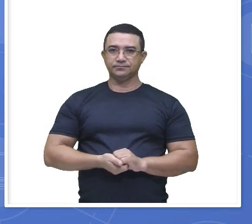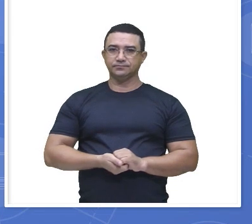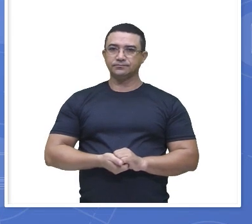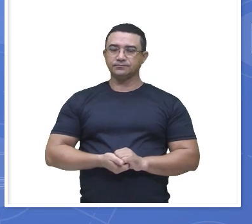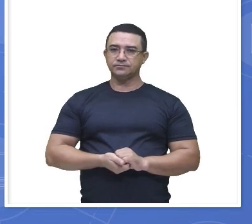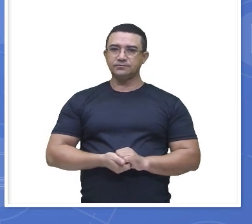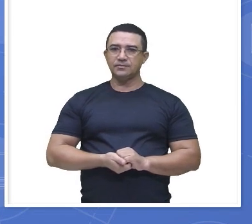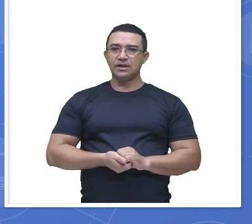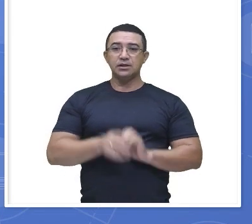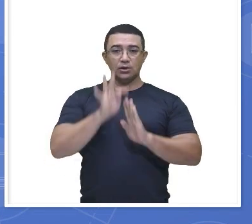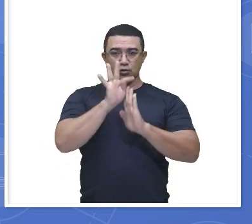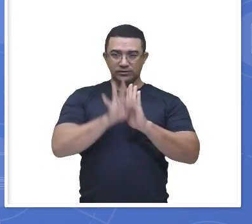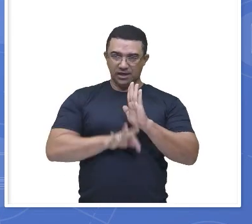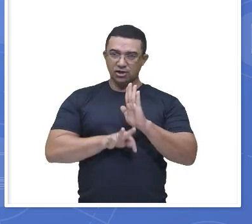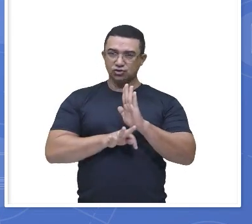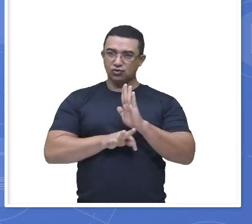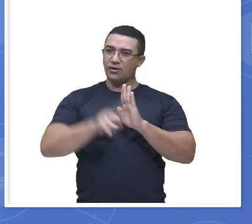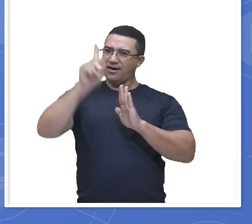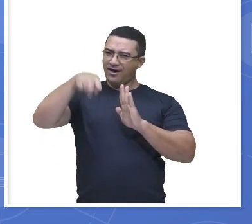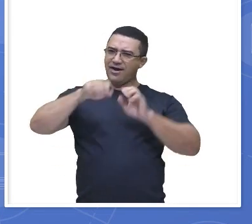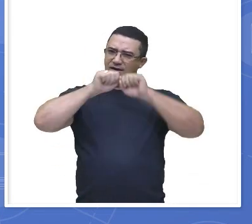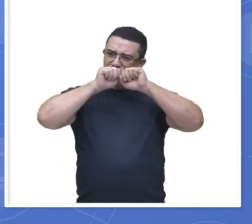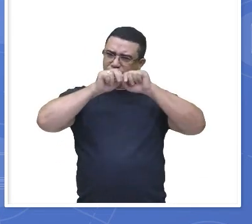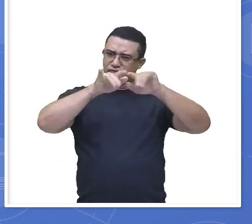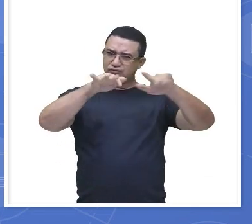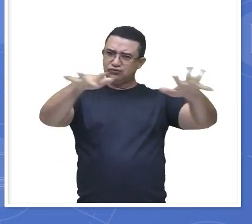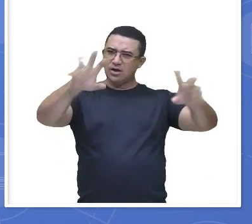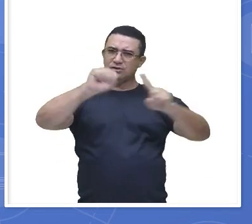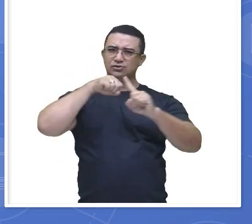que circula socialmente e que